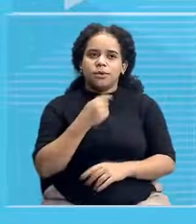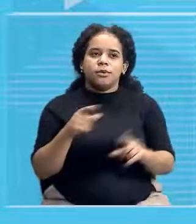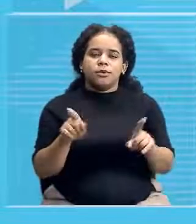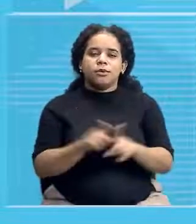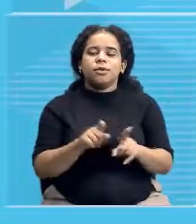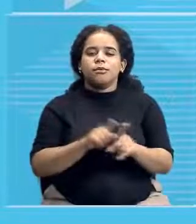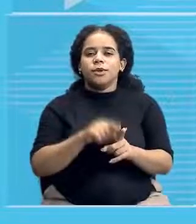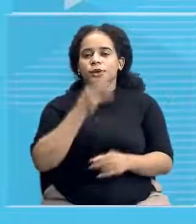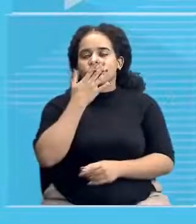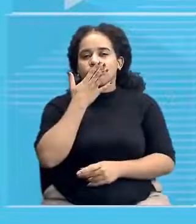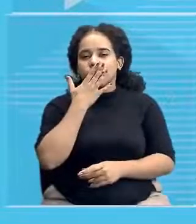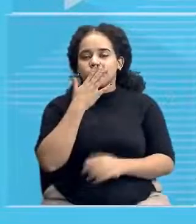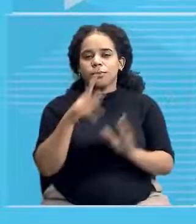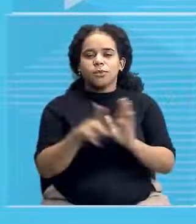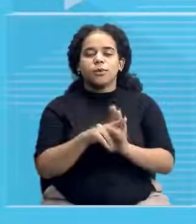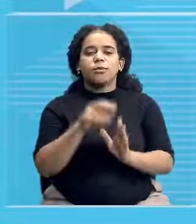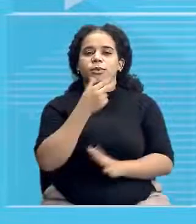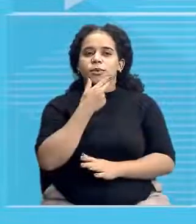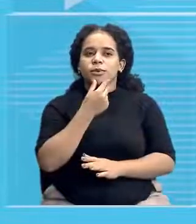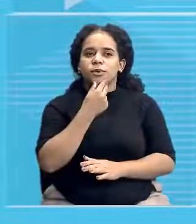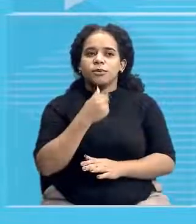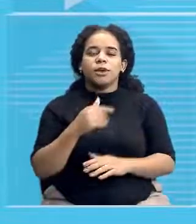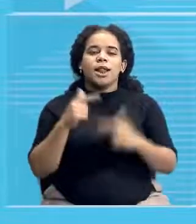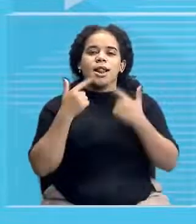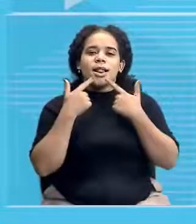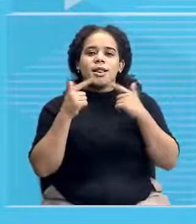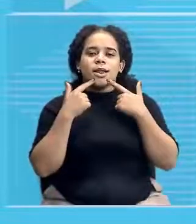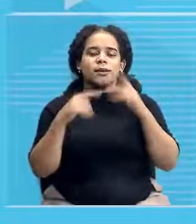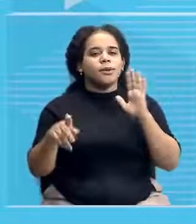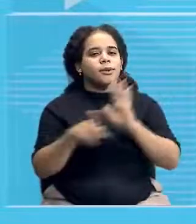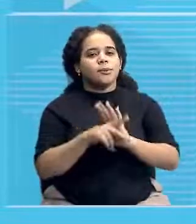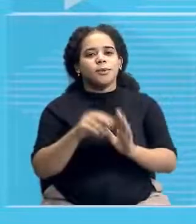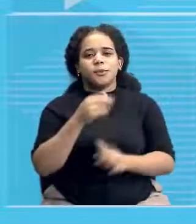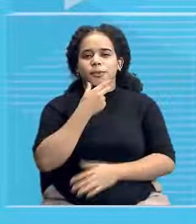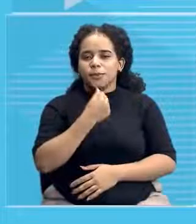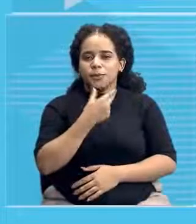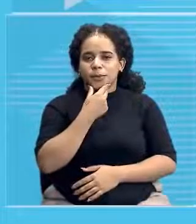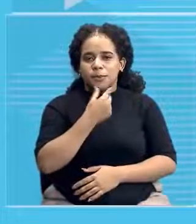cores de menino, linguagem de menino,